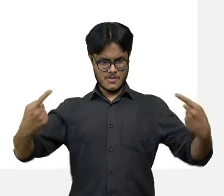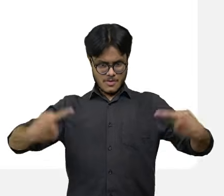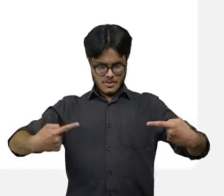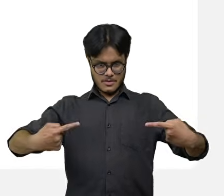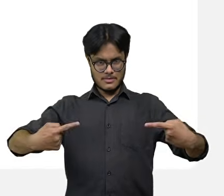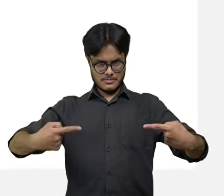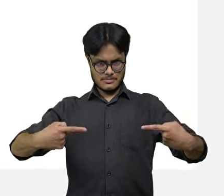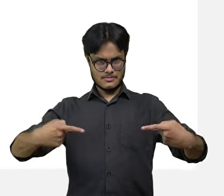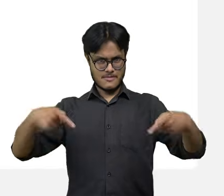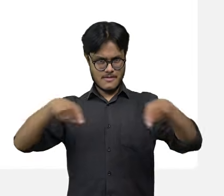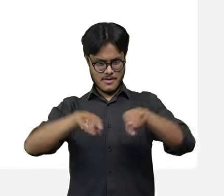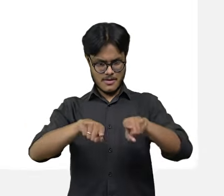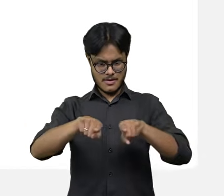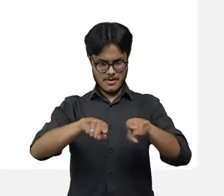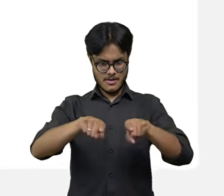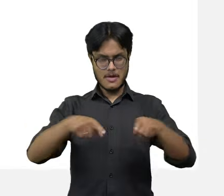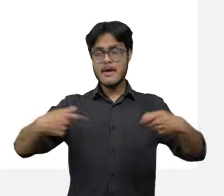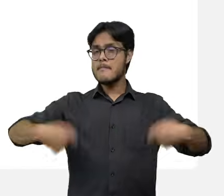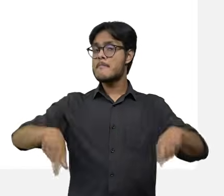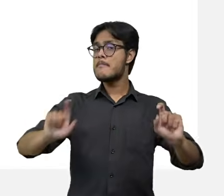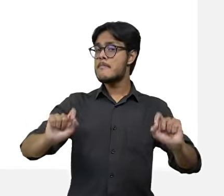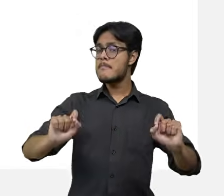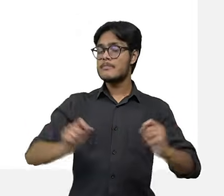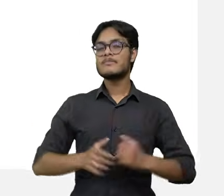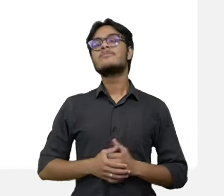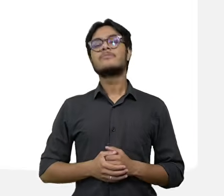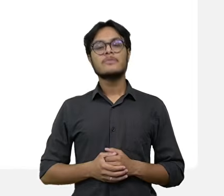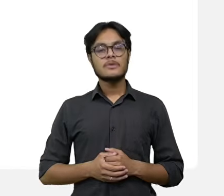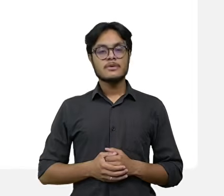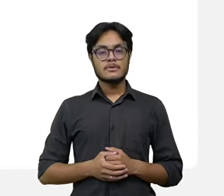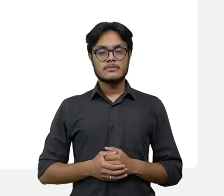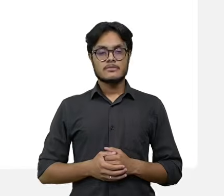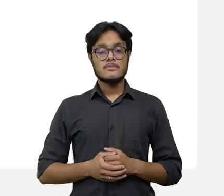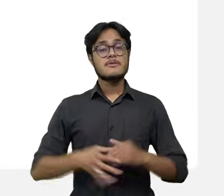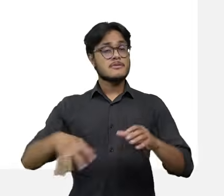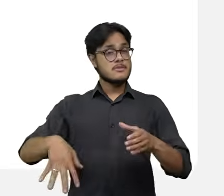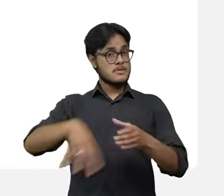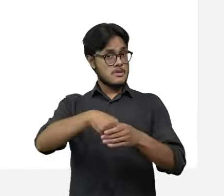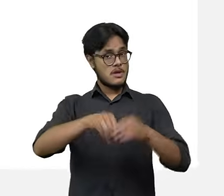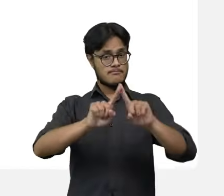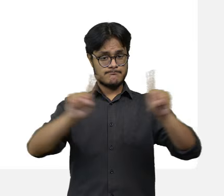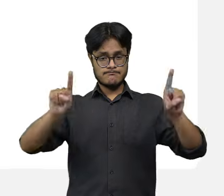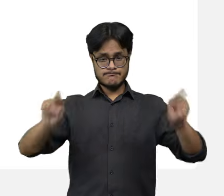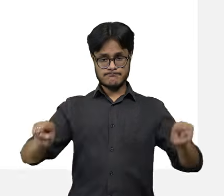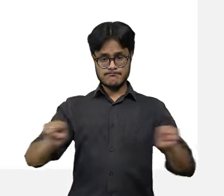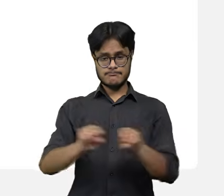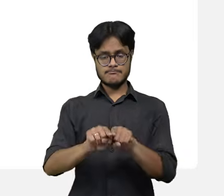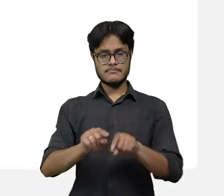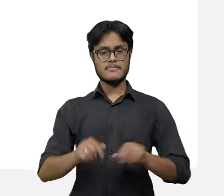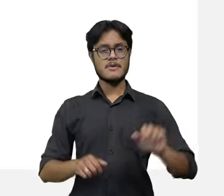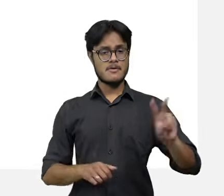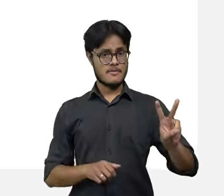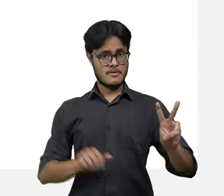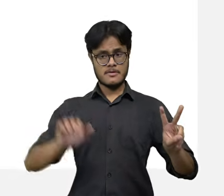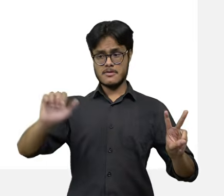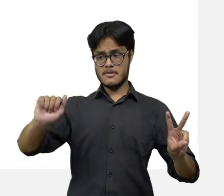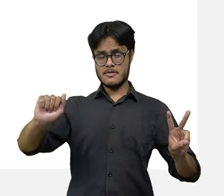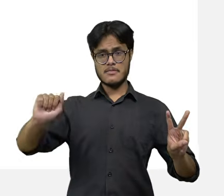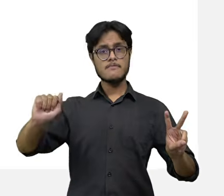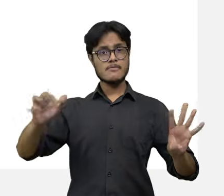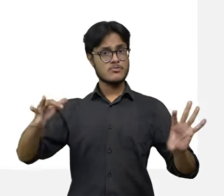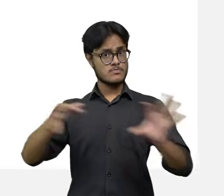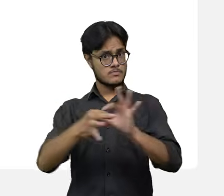o amperímetro precisa sempre ser colocado em série. Ligando os extremos da montagem apresentada